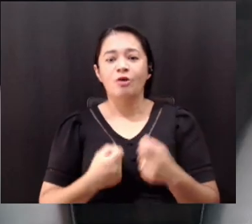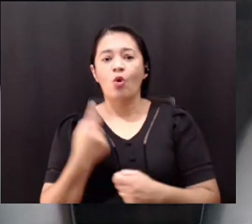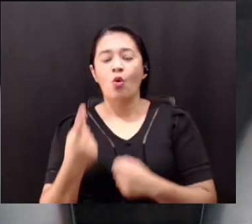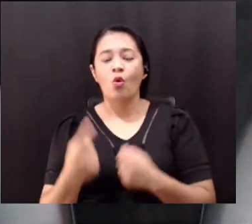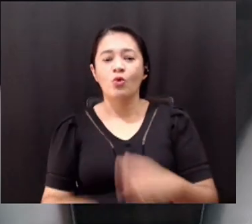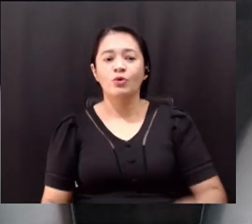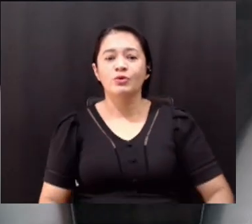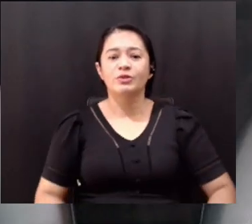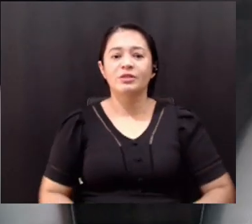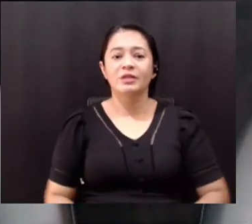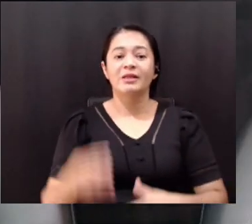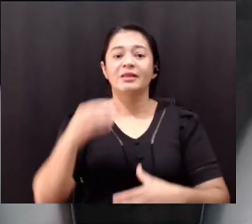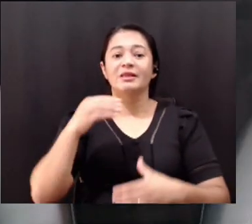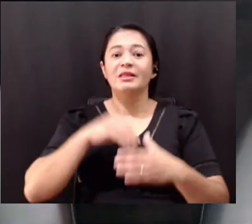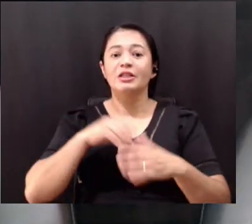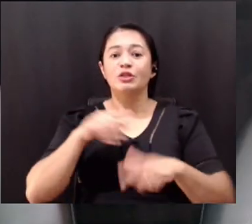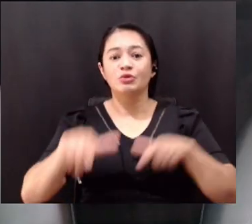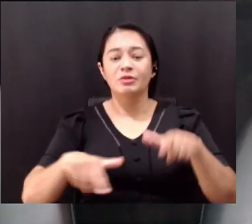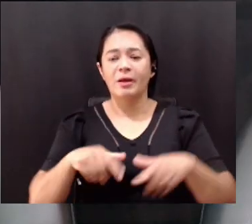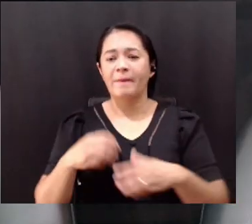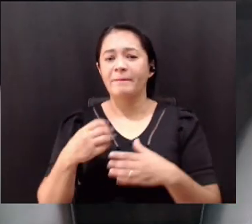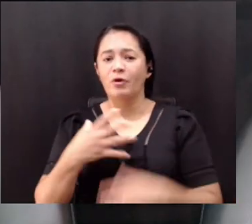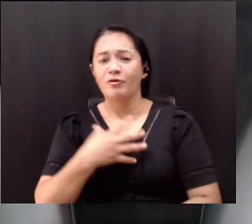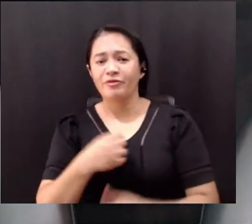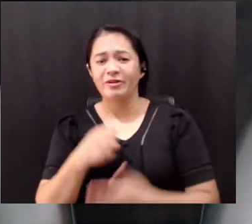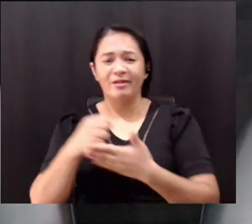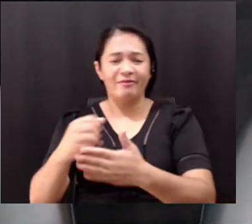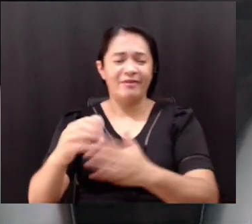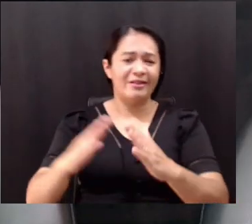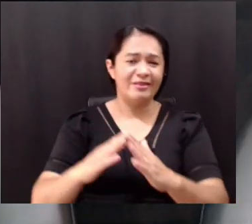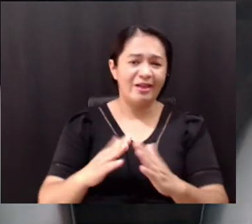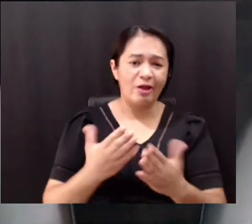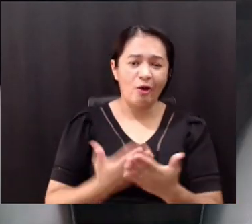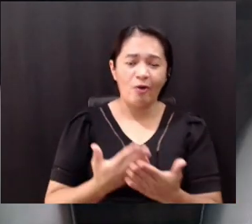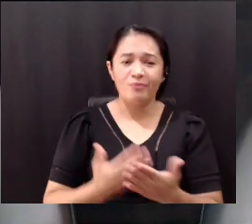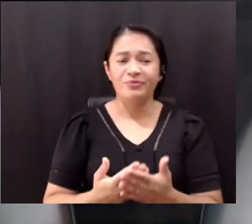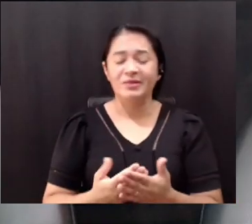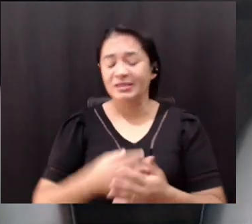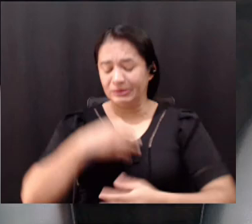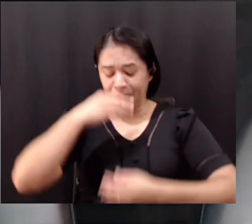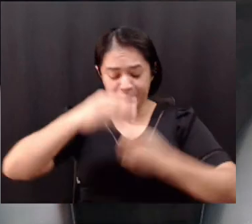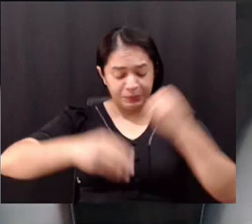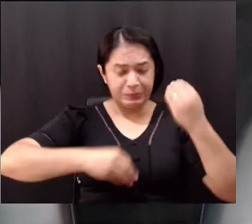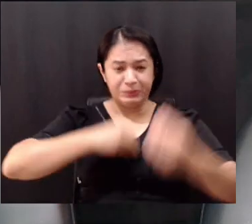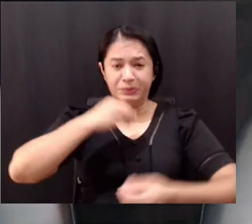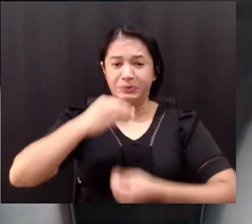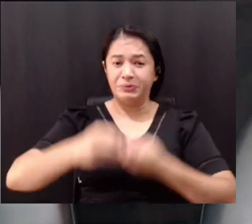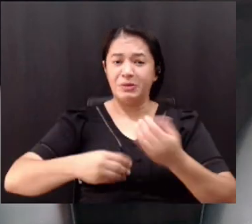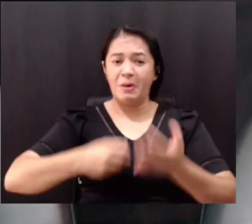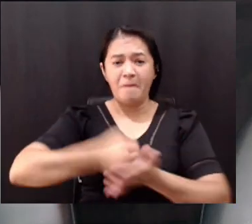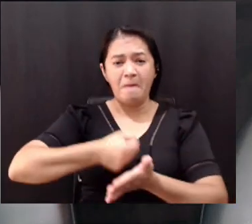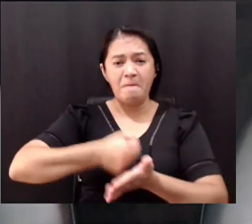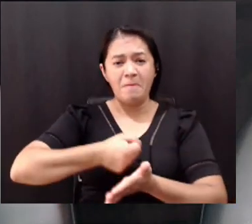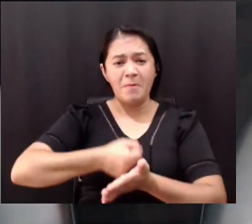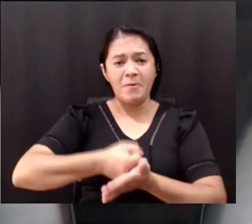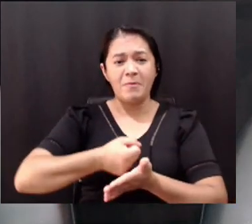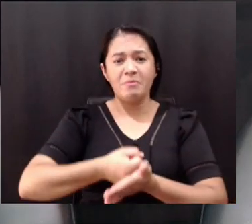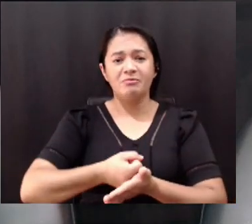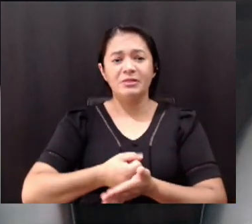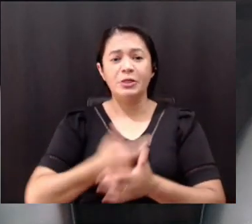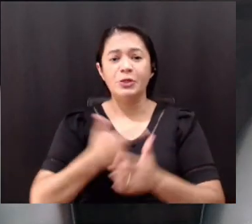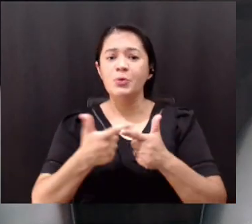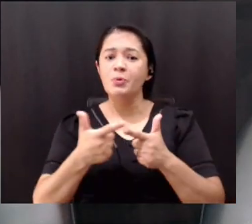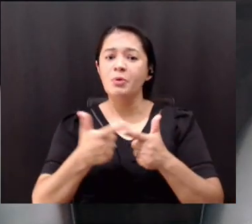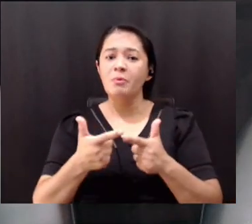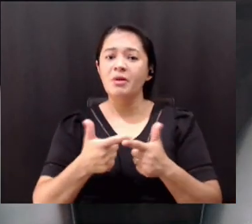que levar o filho na escola. Então, tudo vira uma grande obrigação e um problema. Então, essa